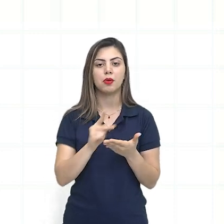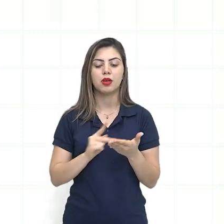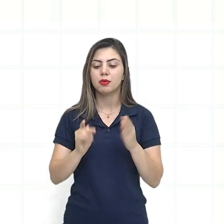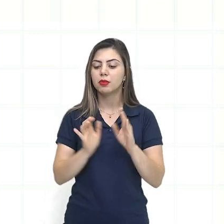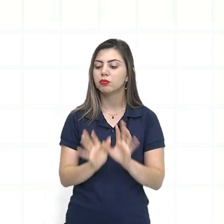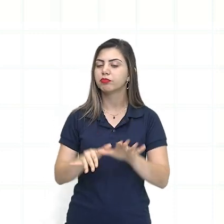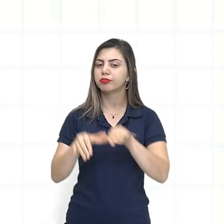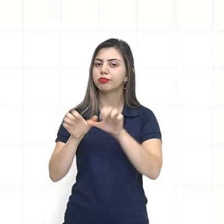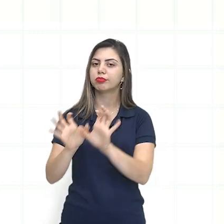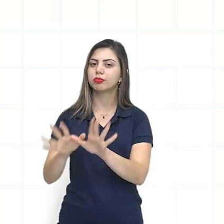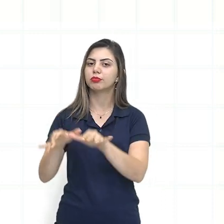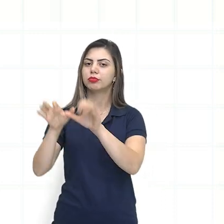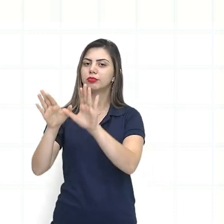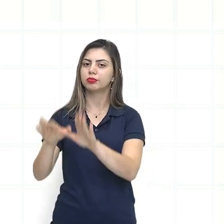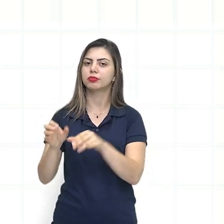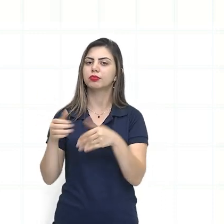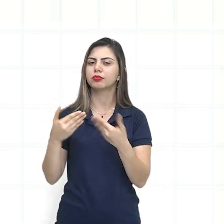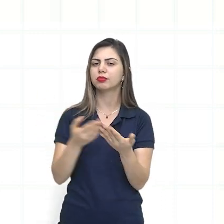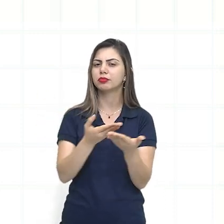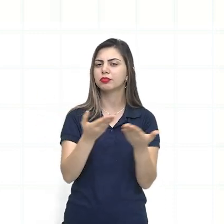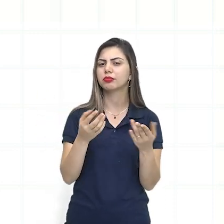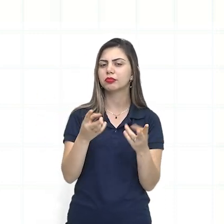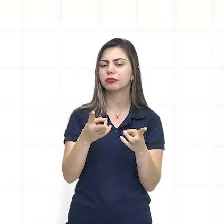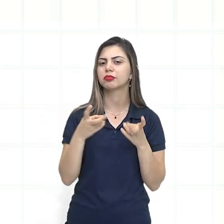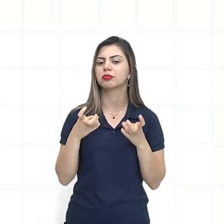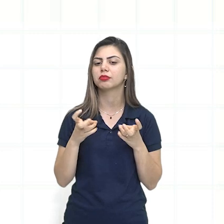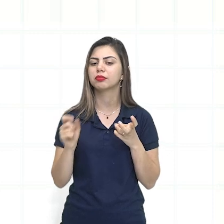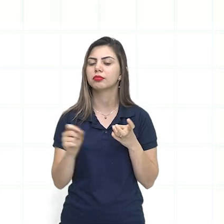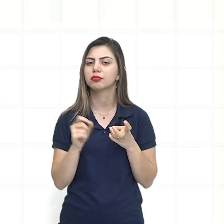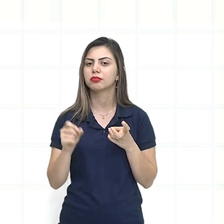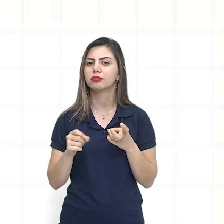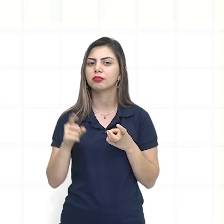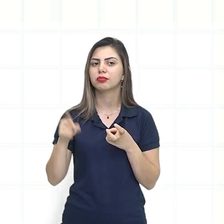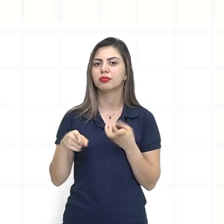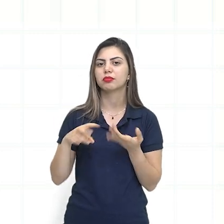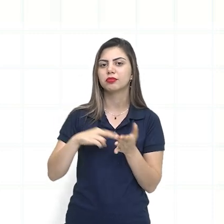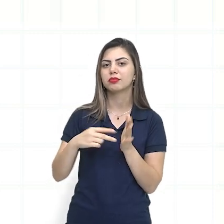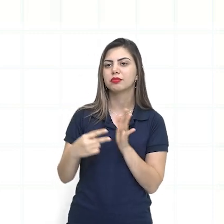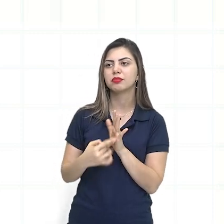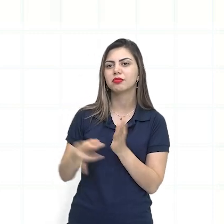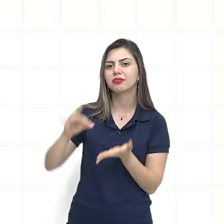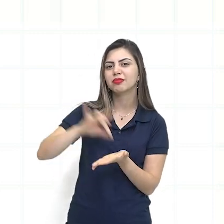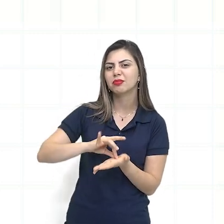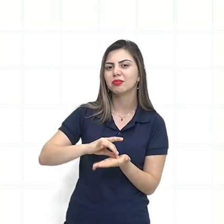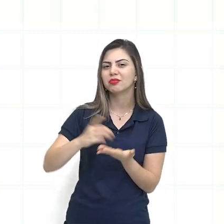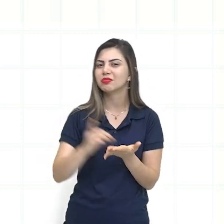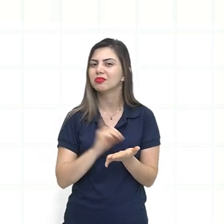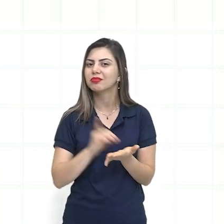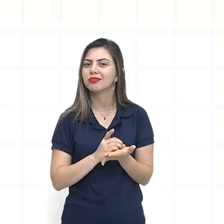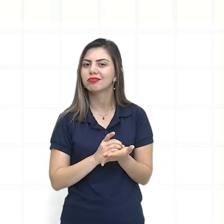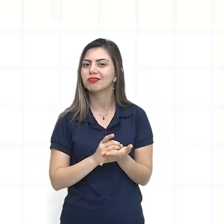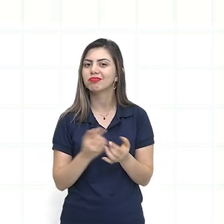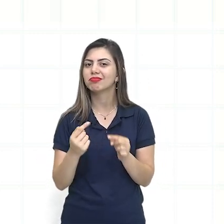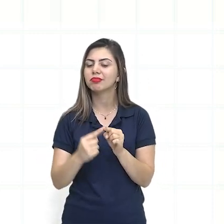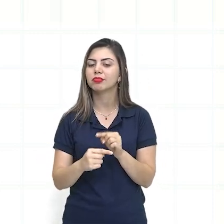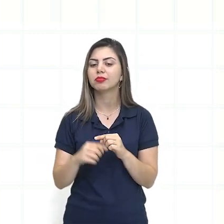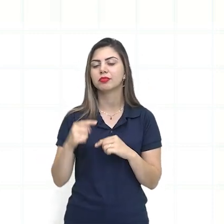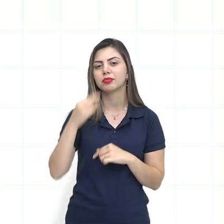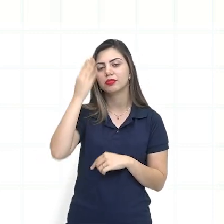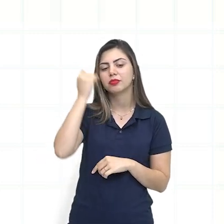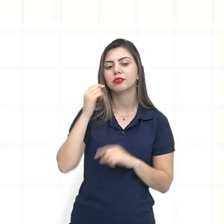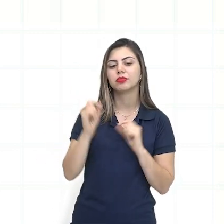Vocês perceberam que fugiu do sentido literal da palavra? O que é um